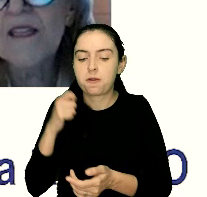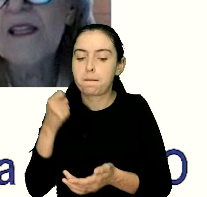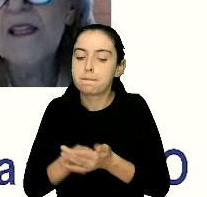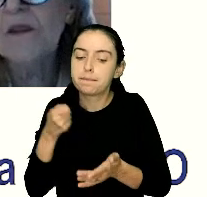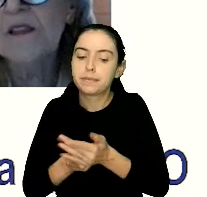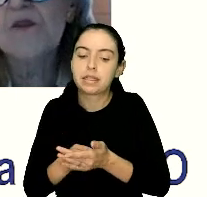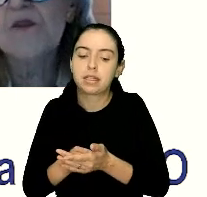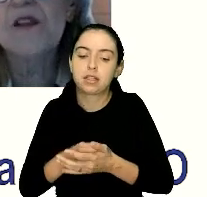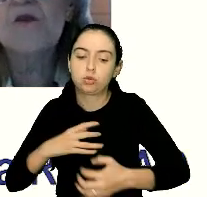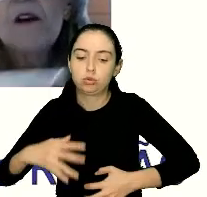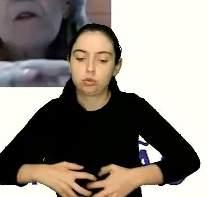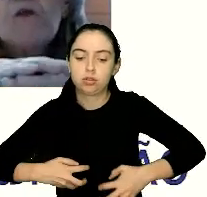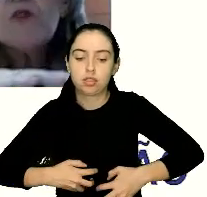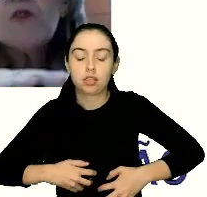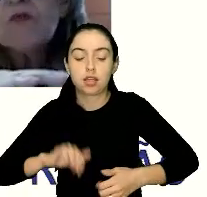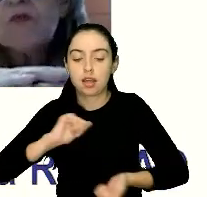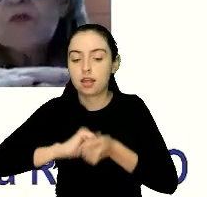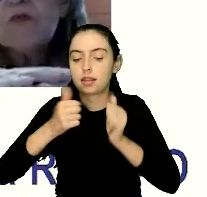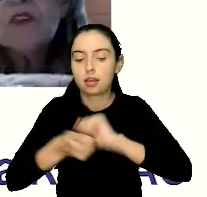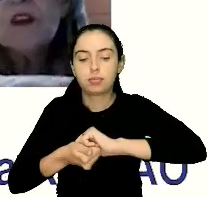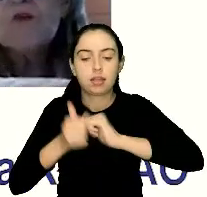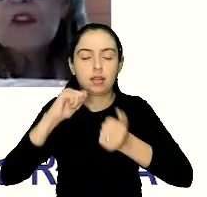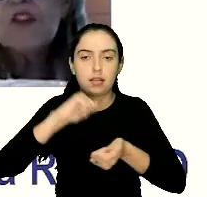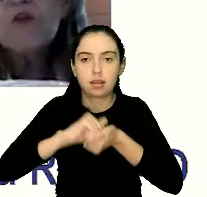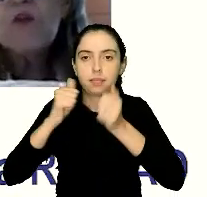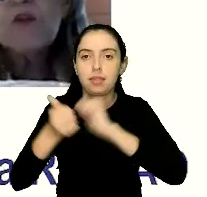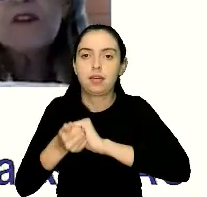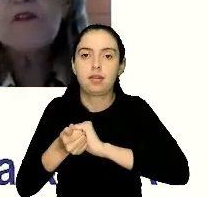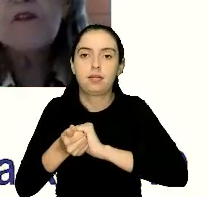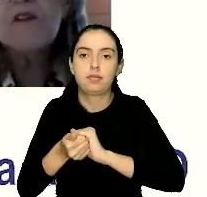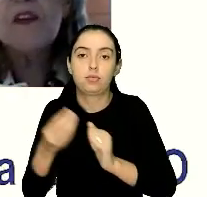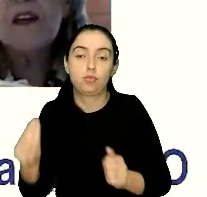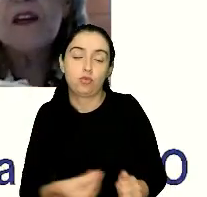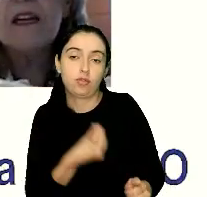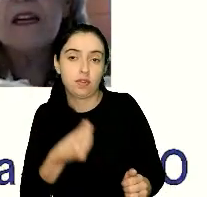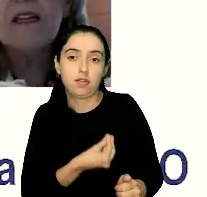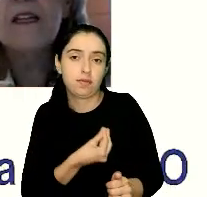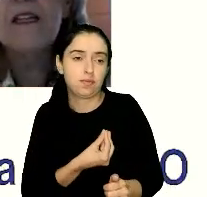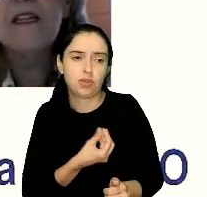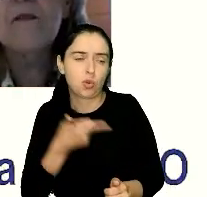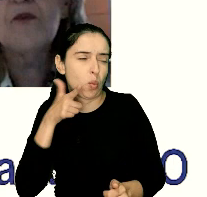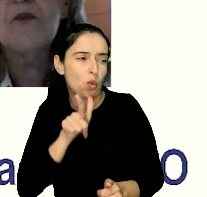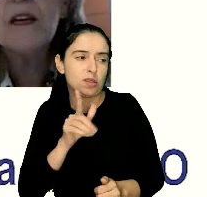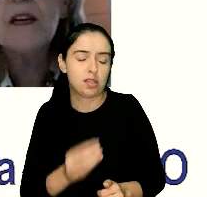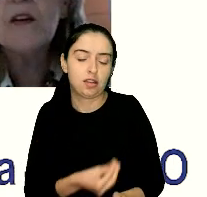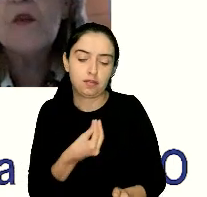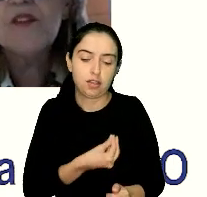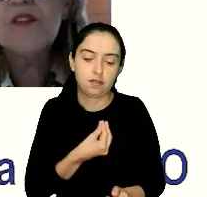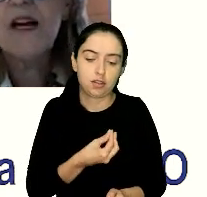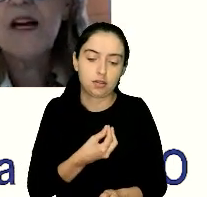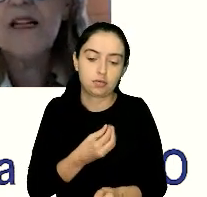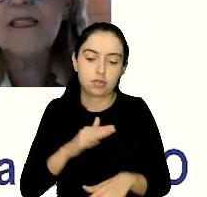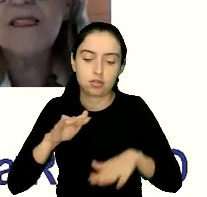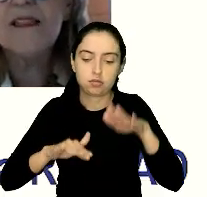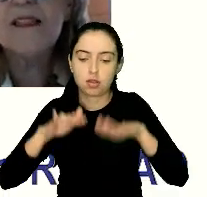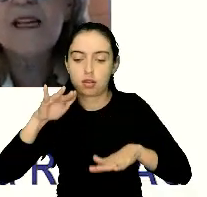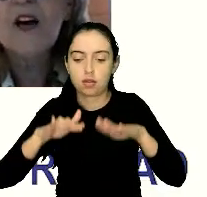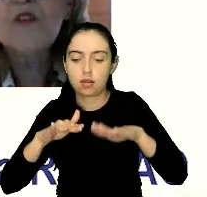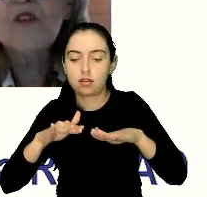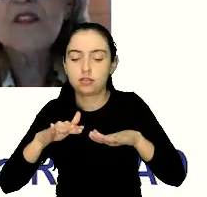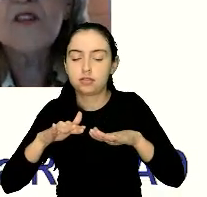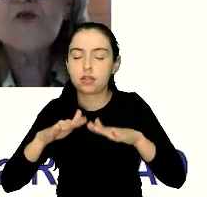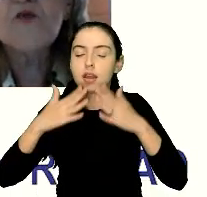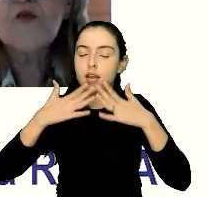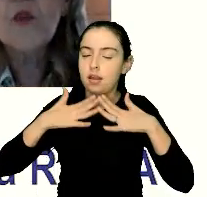organismo a ficar se adaptando. Então, nós não vivemos, a gente não consegue viver aquele equilíbrio, né, aquela homeostase,